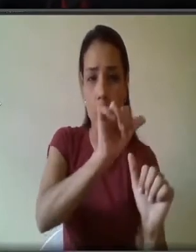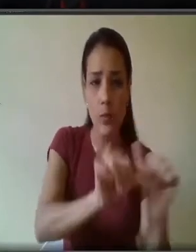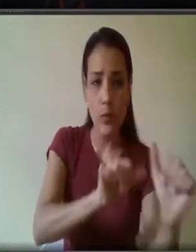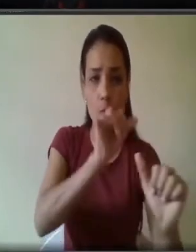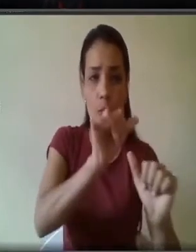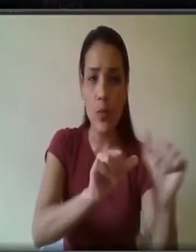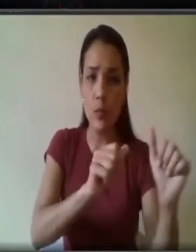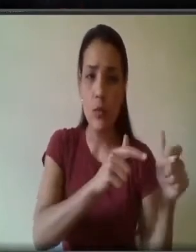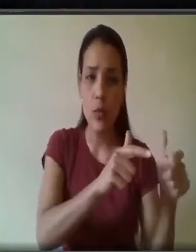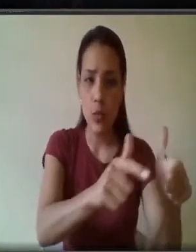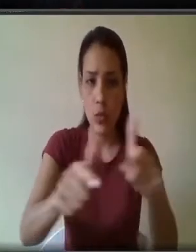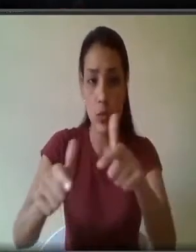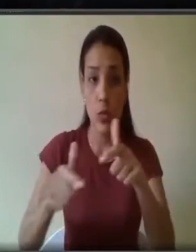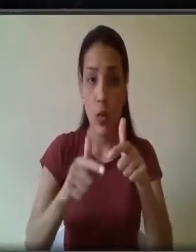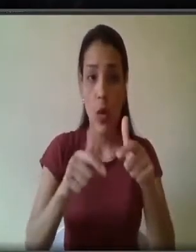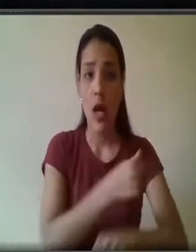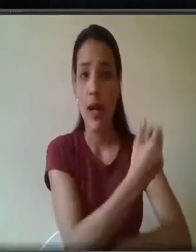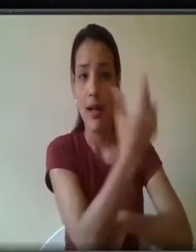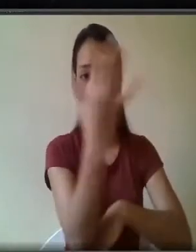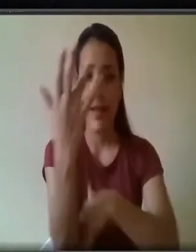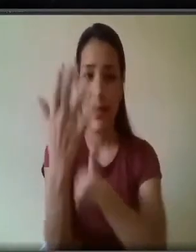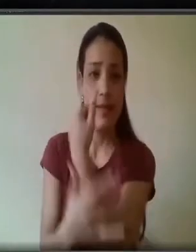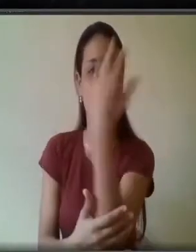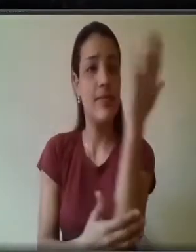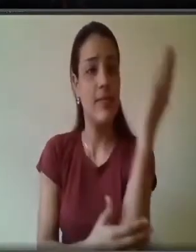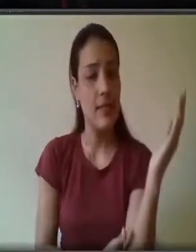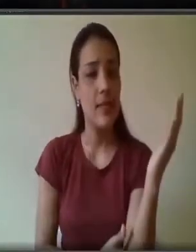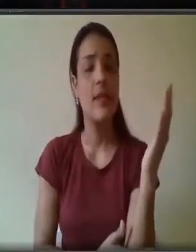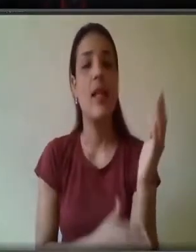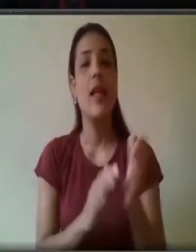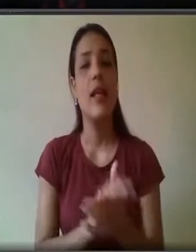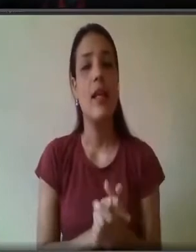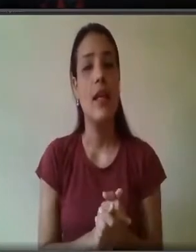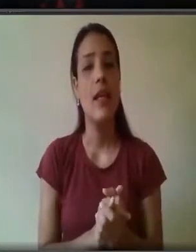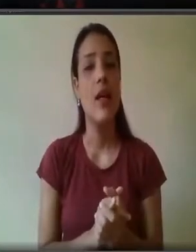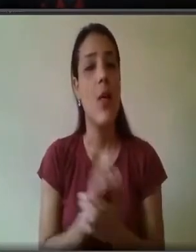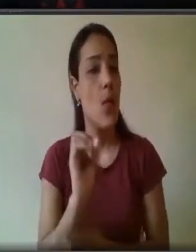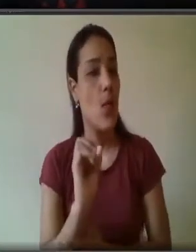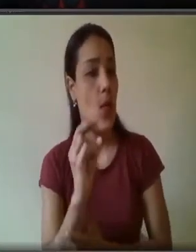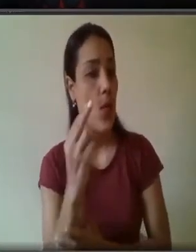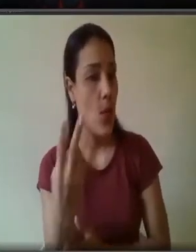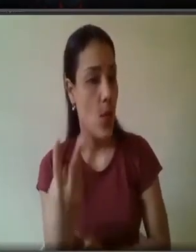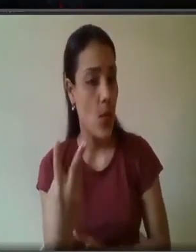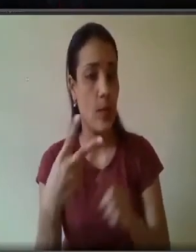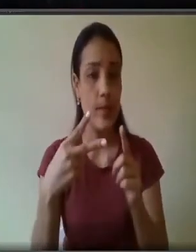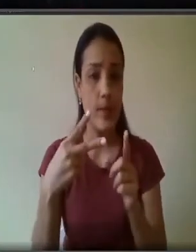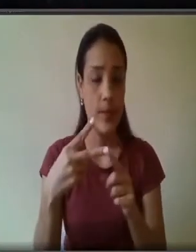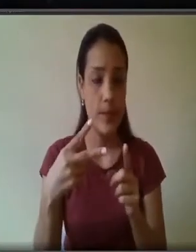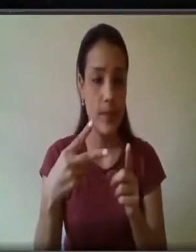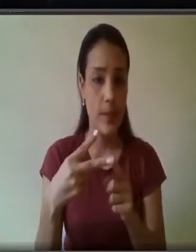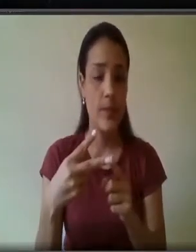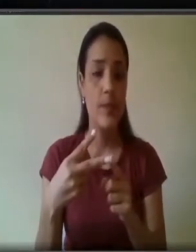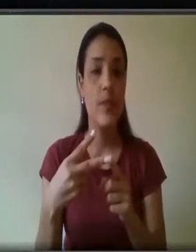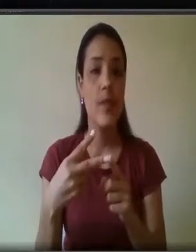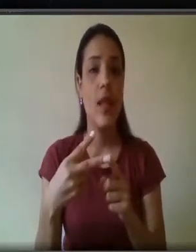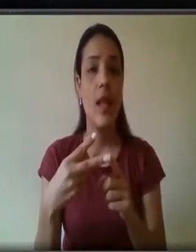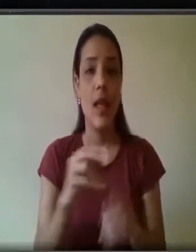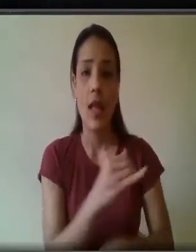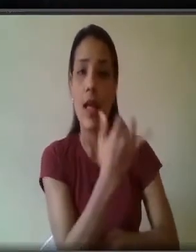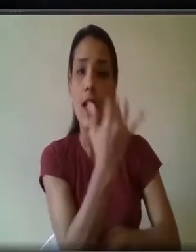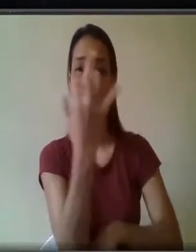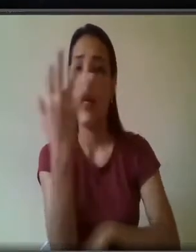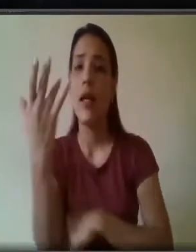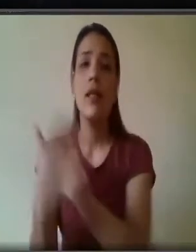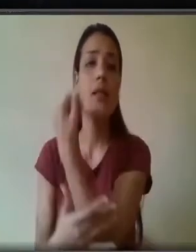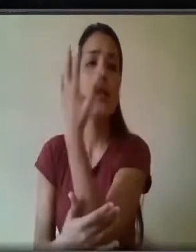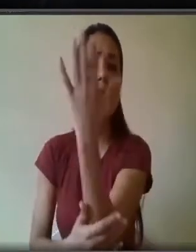espaço, que nós vamos chamar de geografia humana, e você tem as manifestações da natureza,